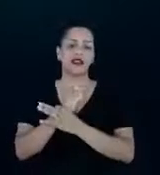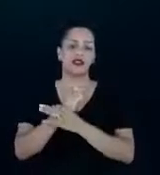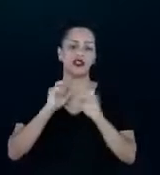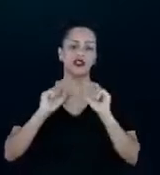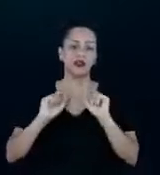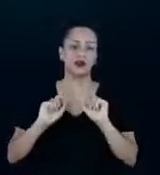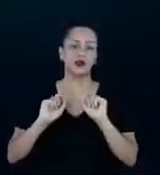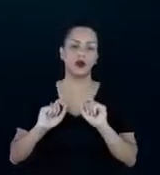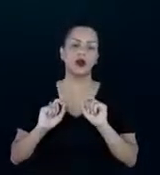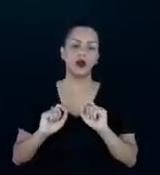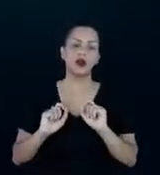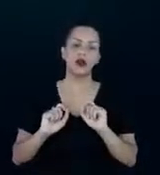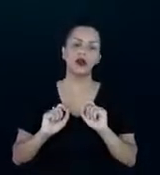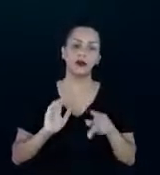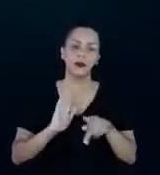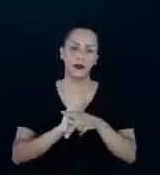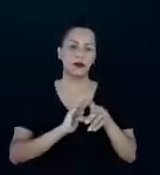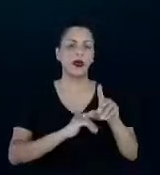não está no próprio EDI, mas